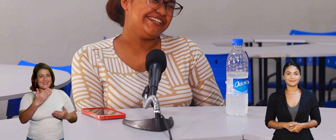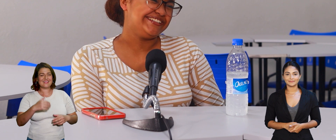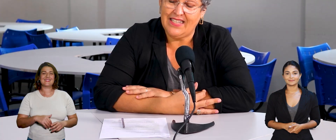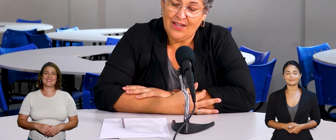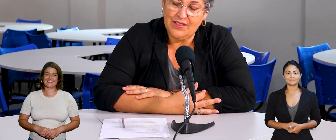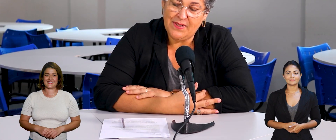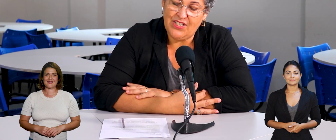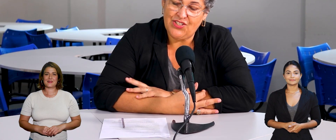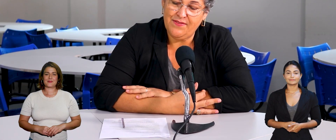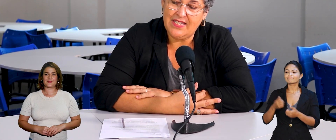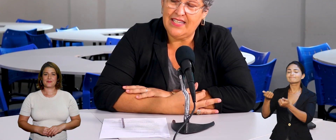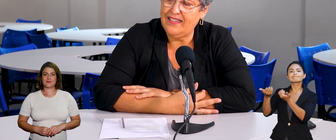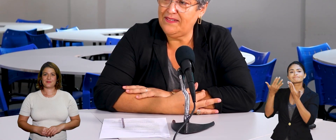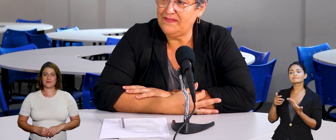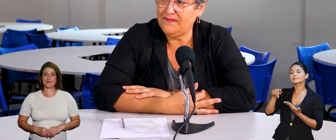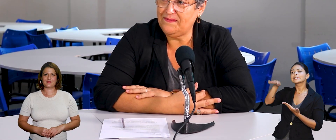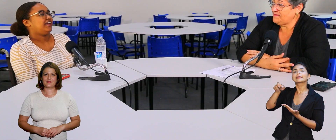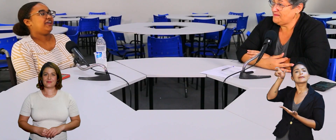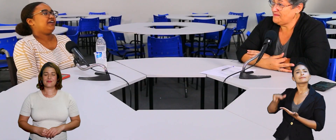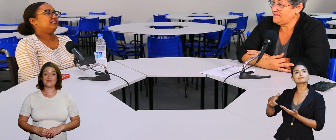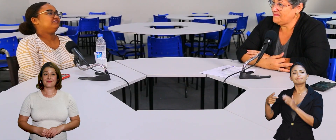obrigada. Conta pra gente, quem é você?